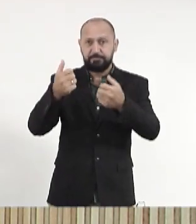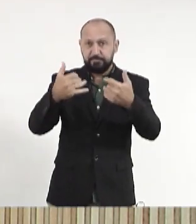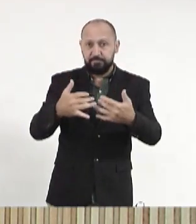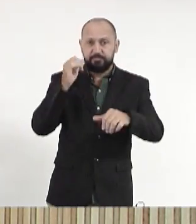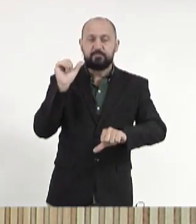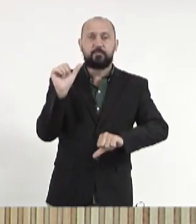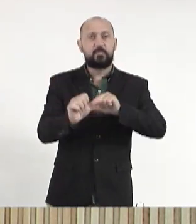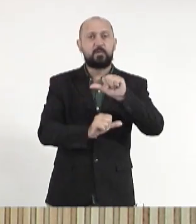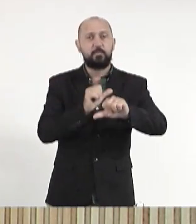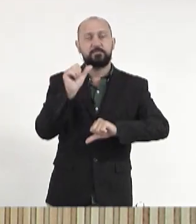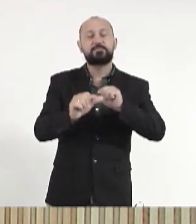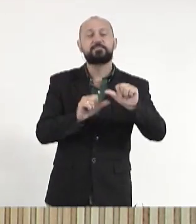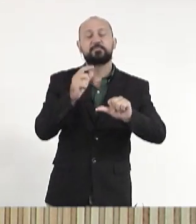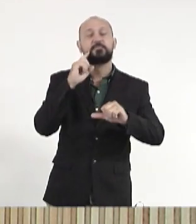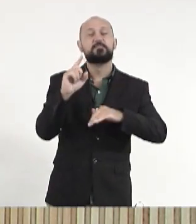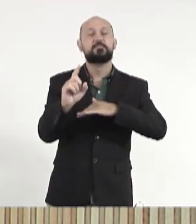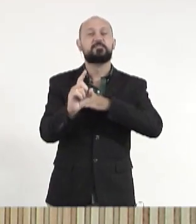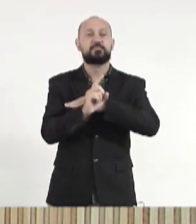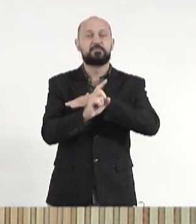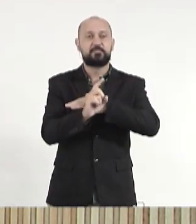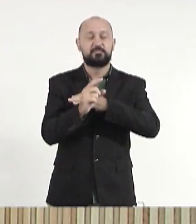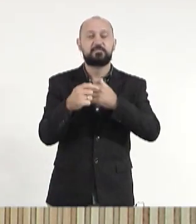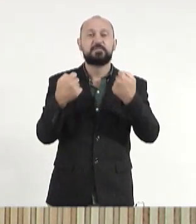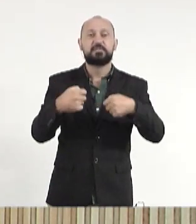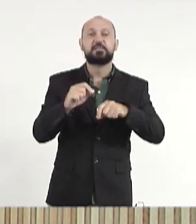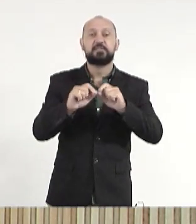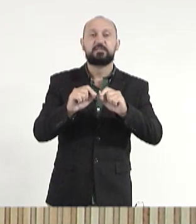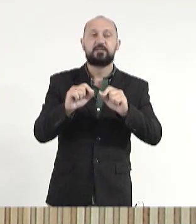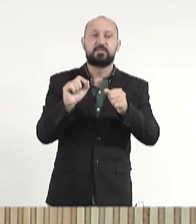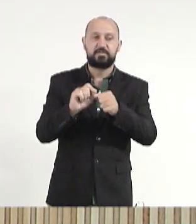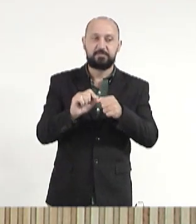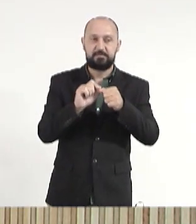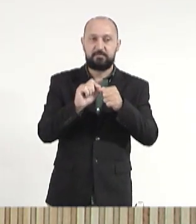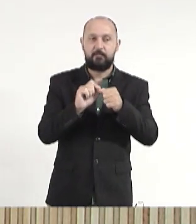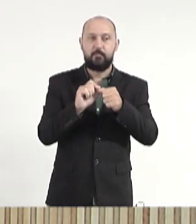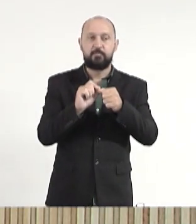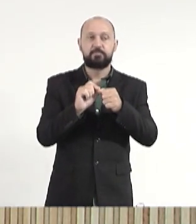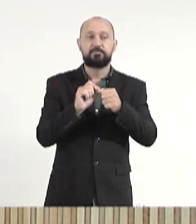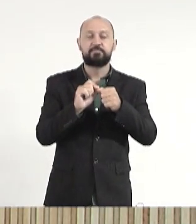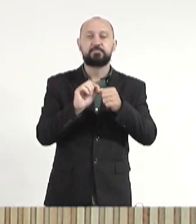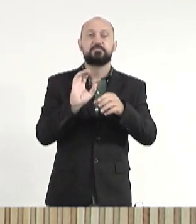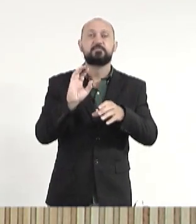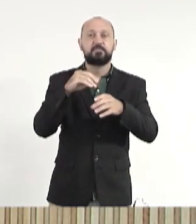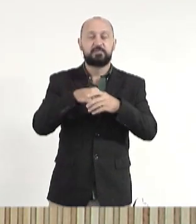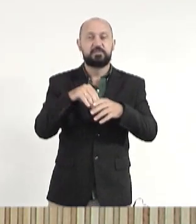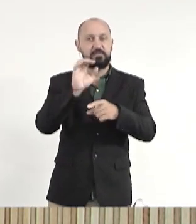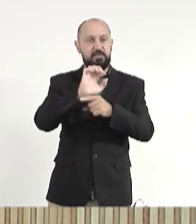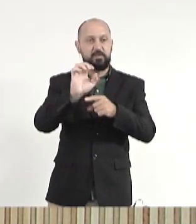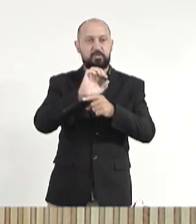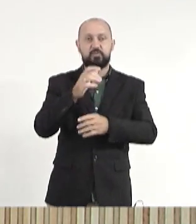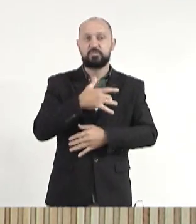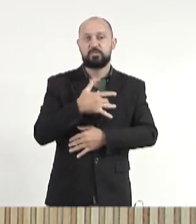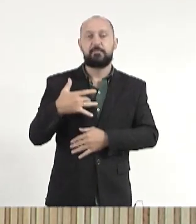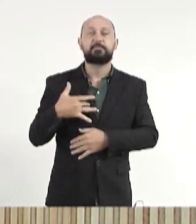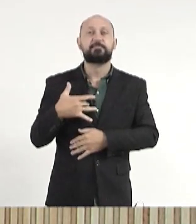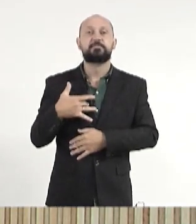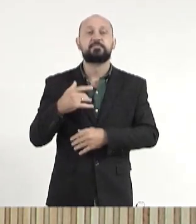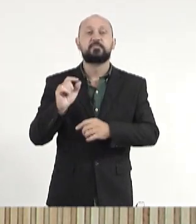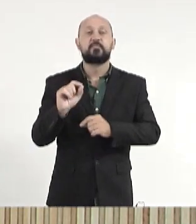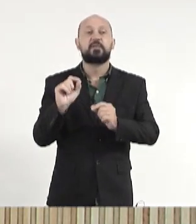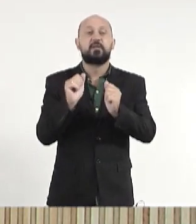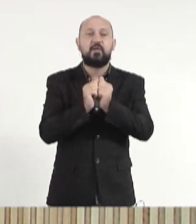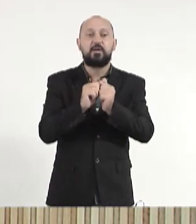essas mudanças são para atender a demandas existentes nas unidades estaduais de saúde e